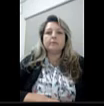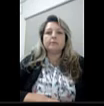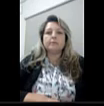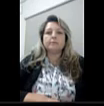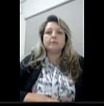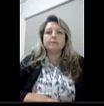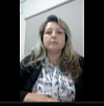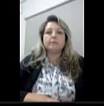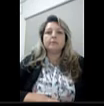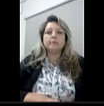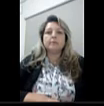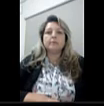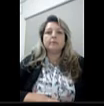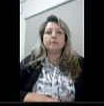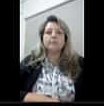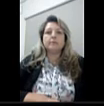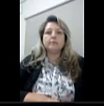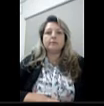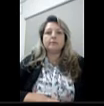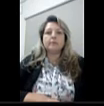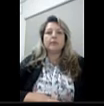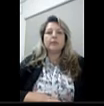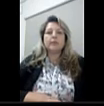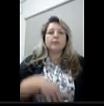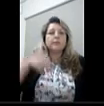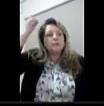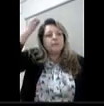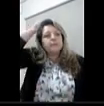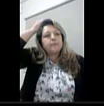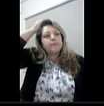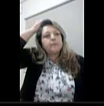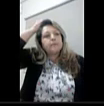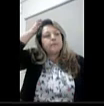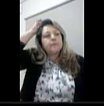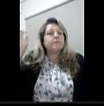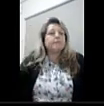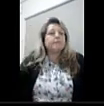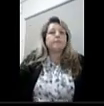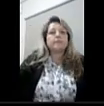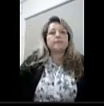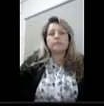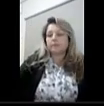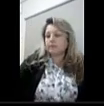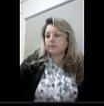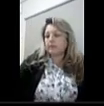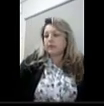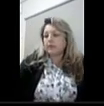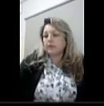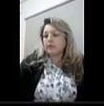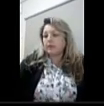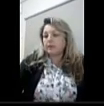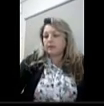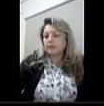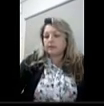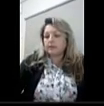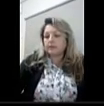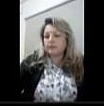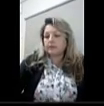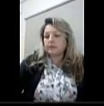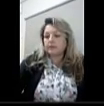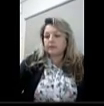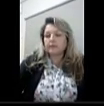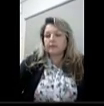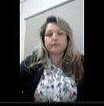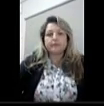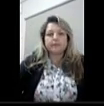dela ela precisa ter controle inibitório porque ela só pode se comportar da maneira que ela deve no momento que ela vai falar e ainda